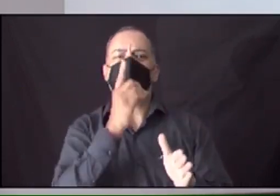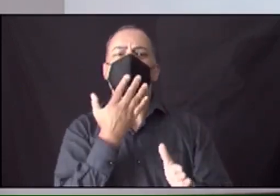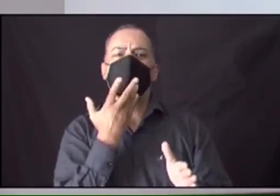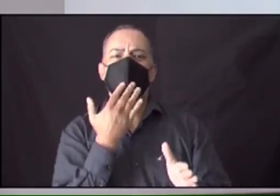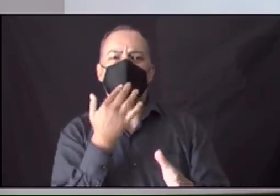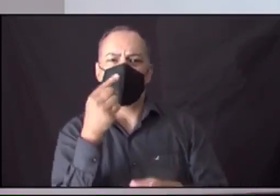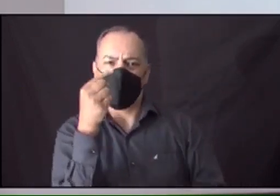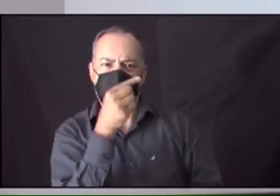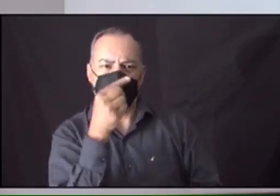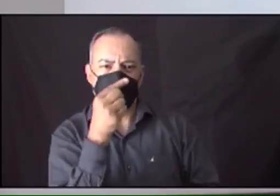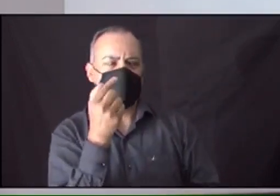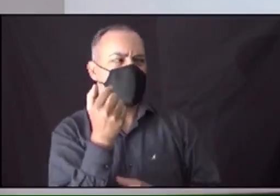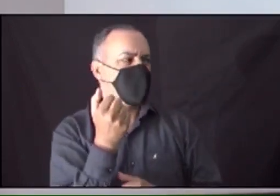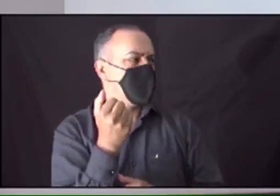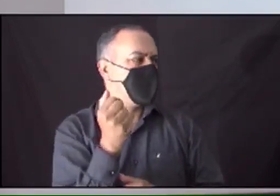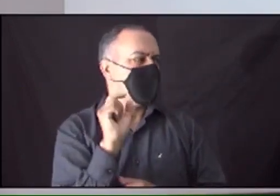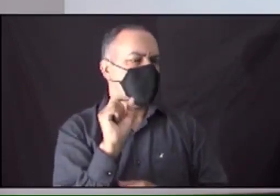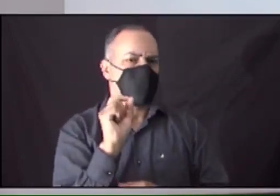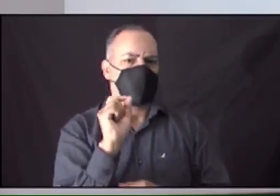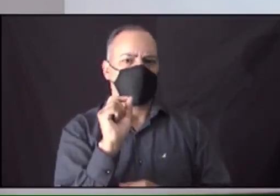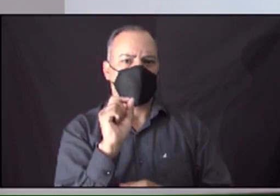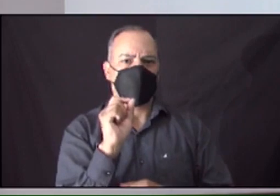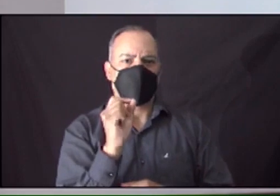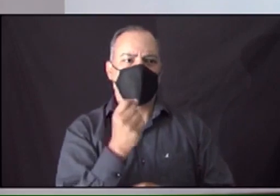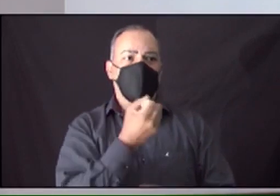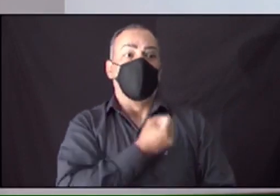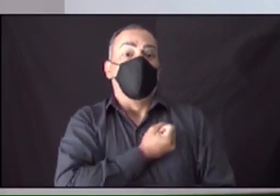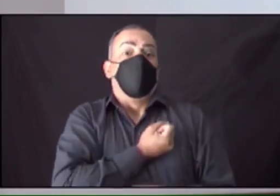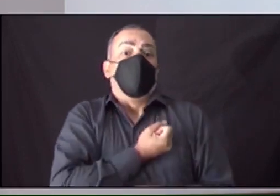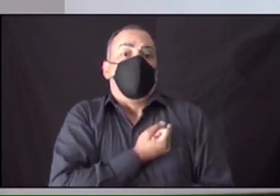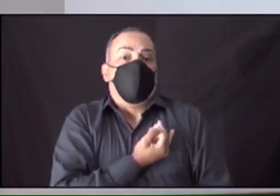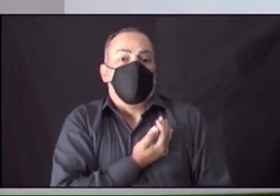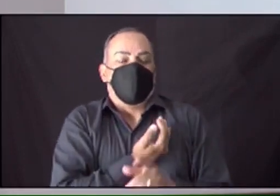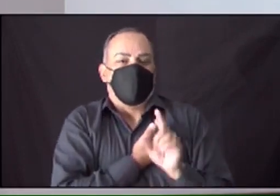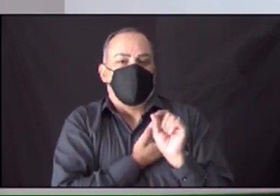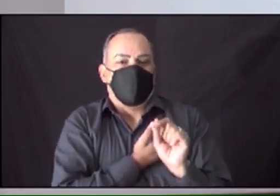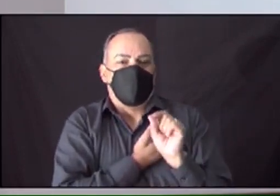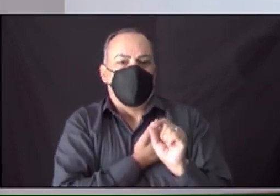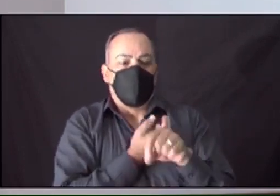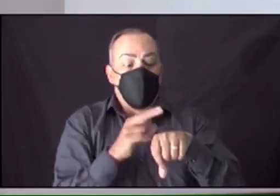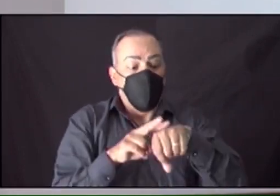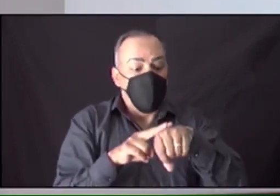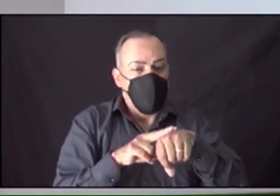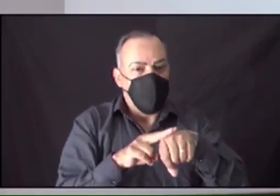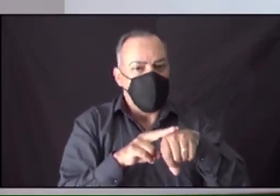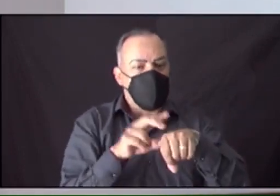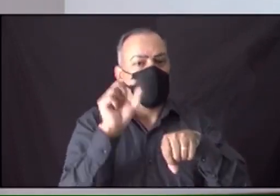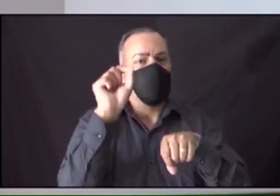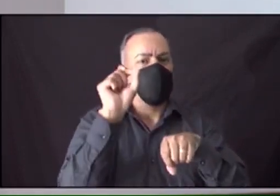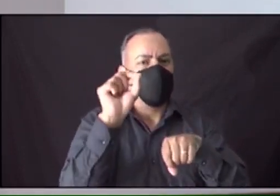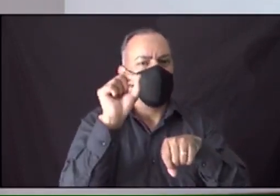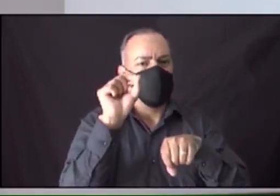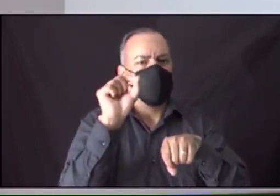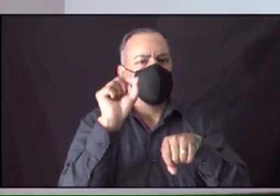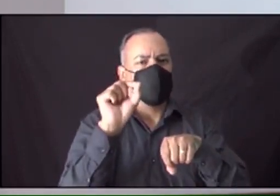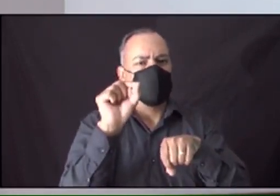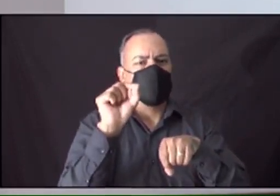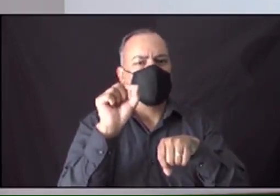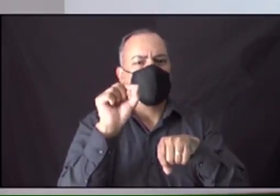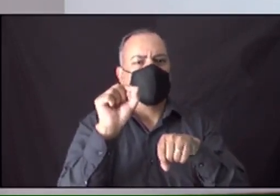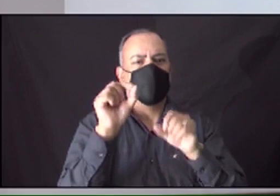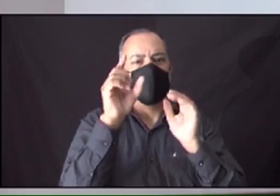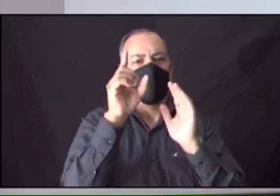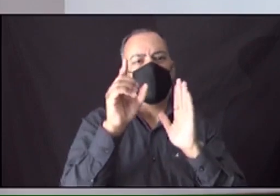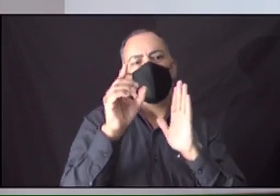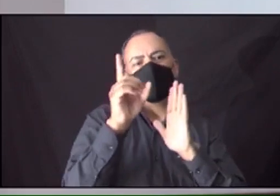para vocês que até outro dia era só os números, só o gráfico verde. Então, o que nós quisemos colocar aqui é a questão do